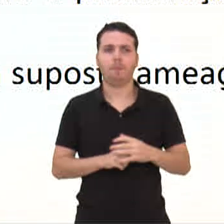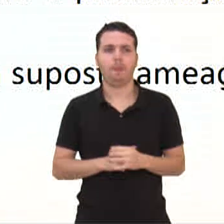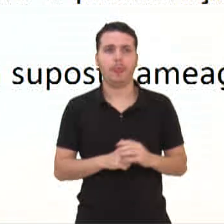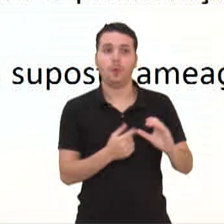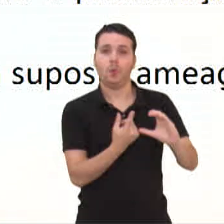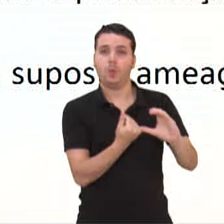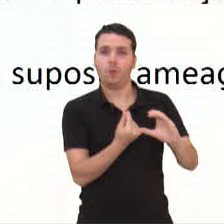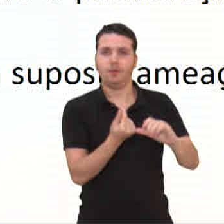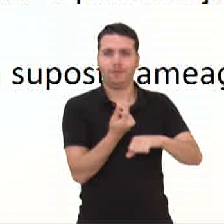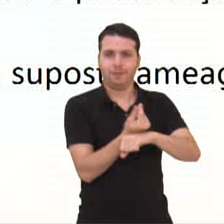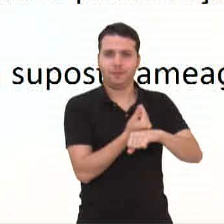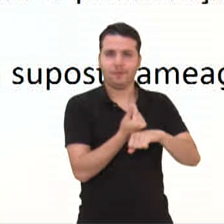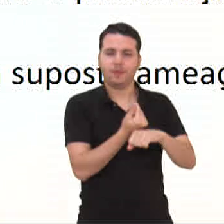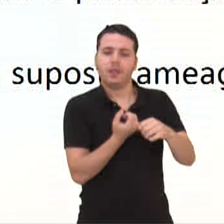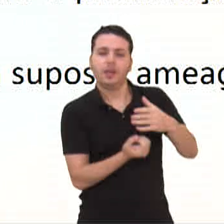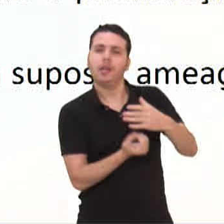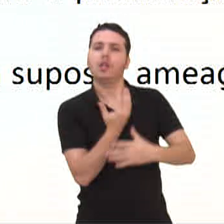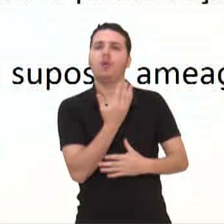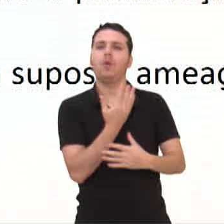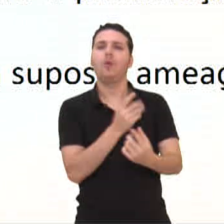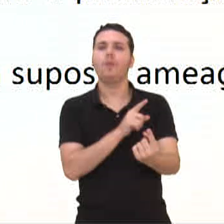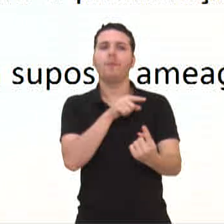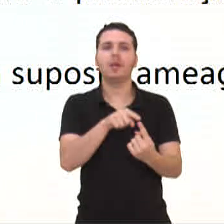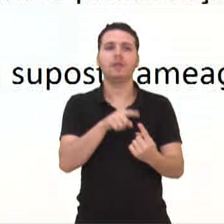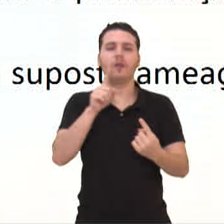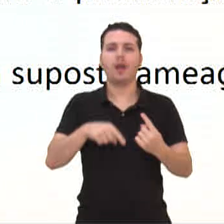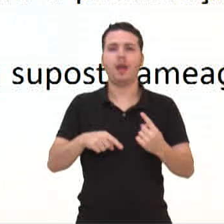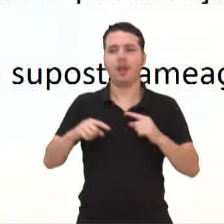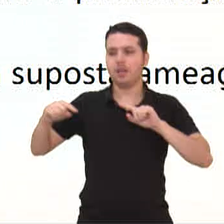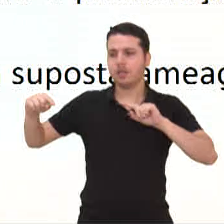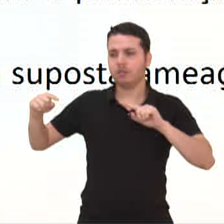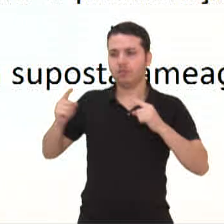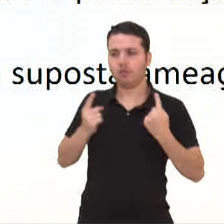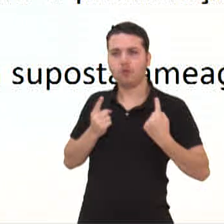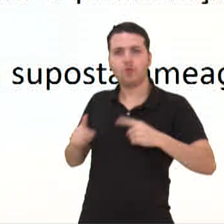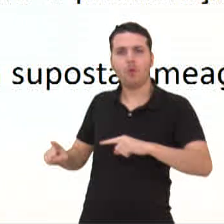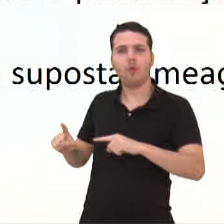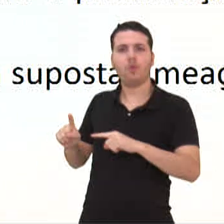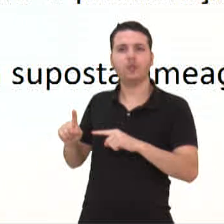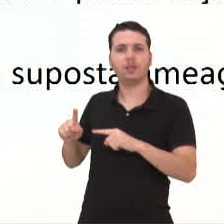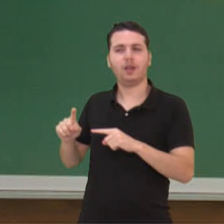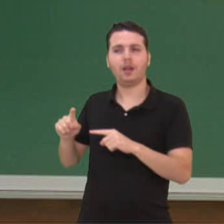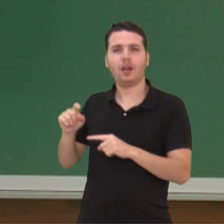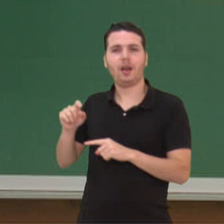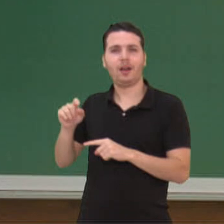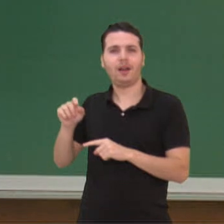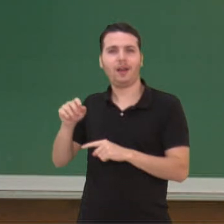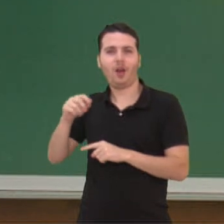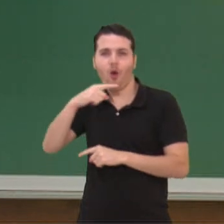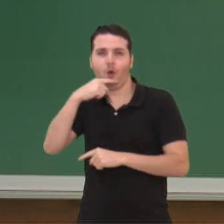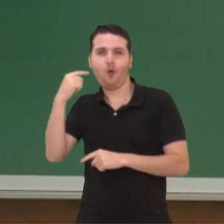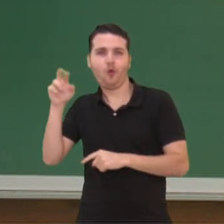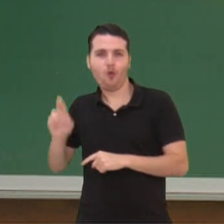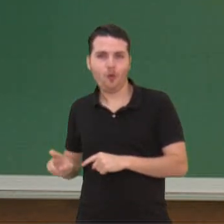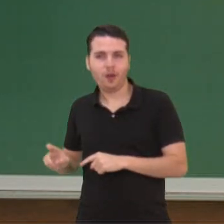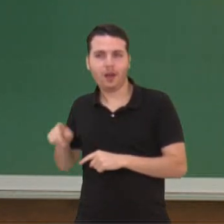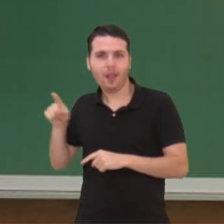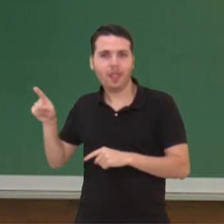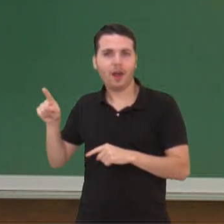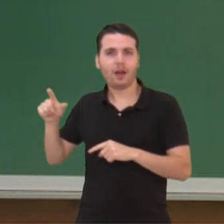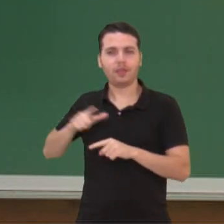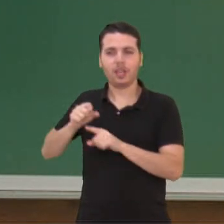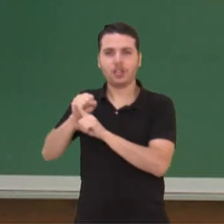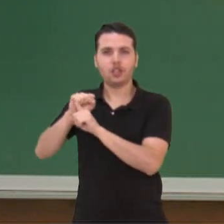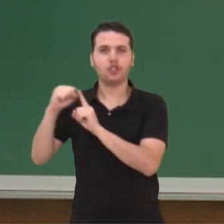capitalismo financeiro foi construído para combater a suposta ameaça socialista soviética no mundo. Na verdade, não, né? O socialismo